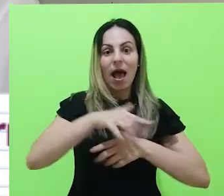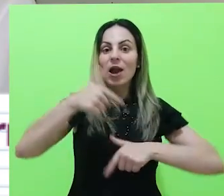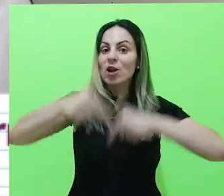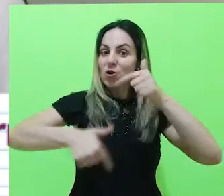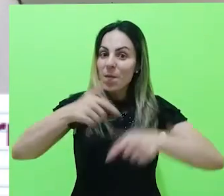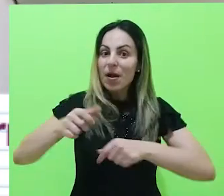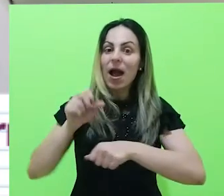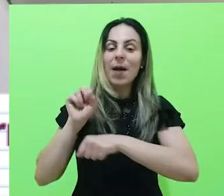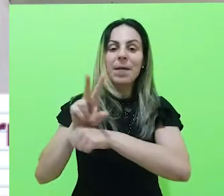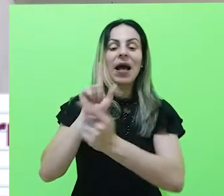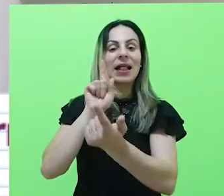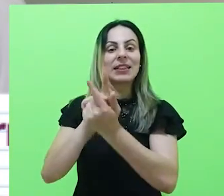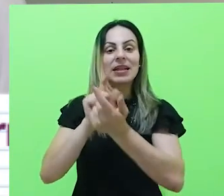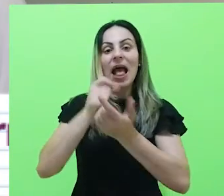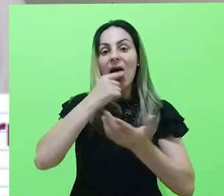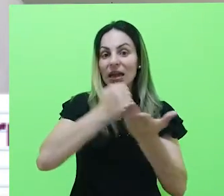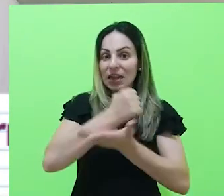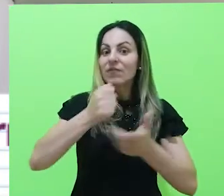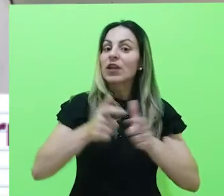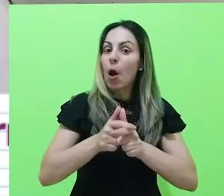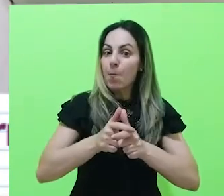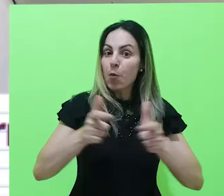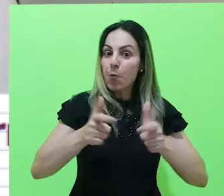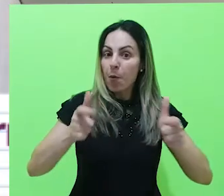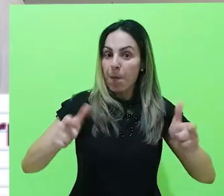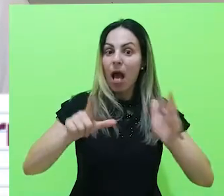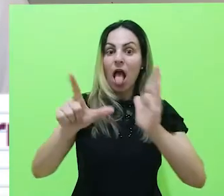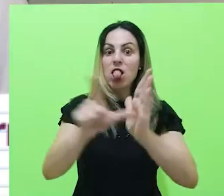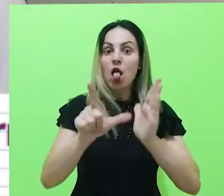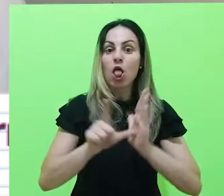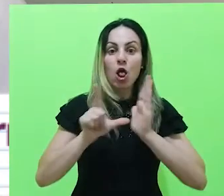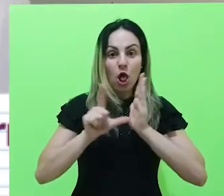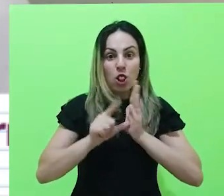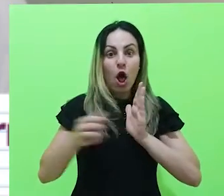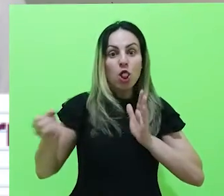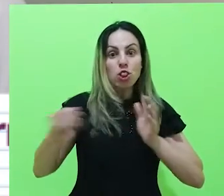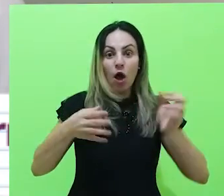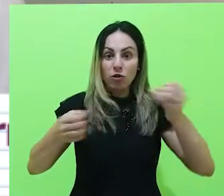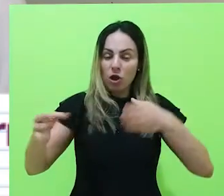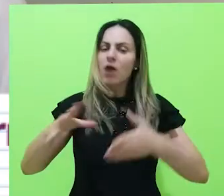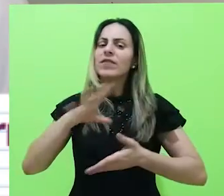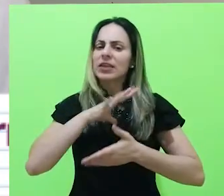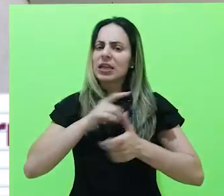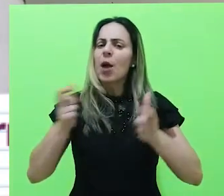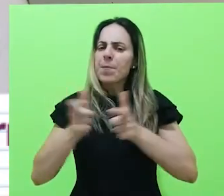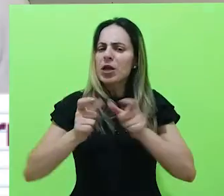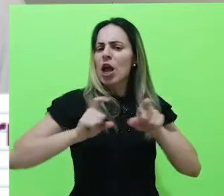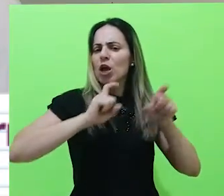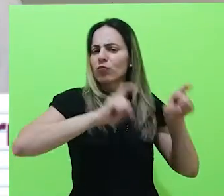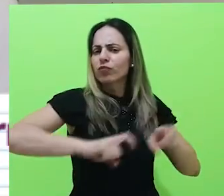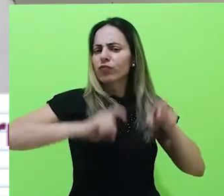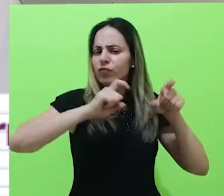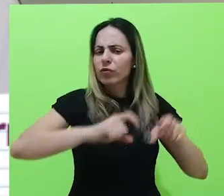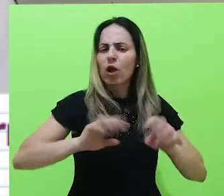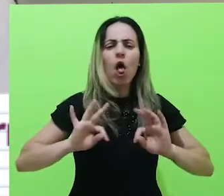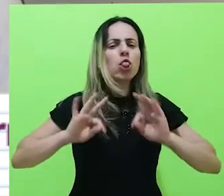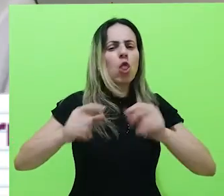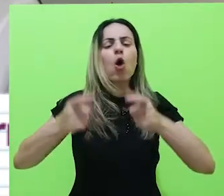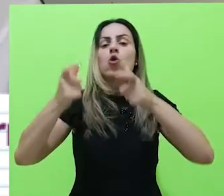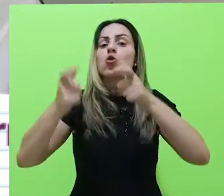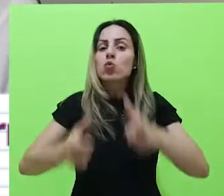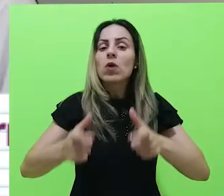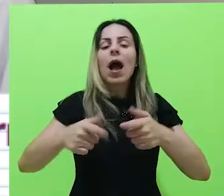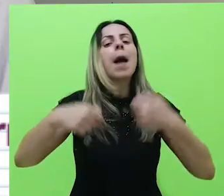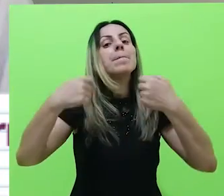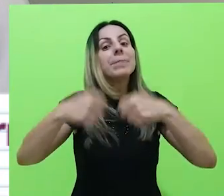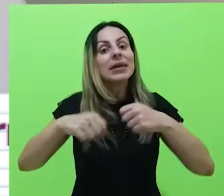é muito promissor, com alto número de estabelecimentos, mesmo em cidades pequenas, no interior. Todo lugar precisa ter uma